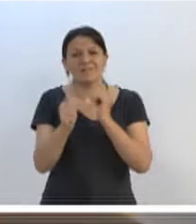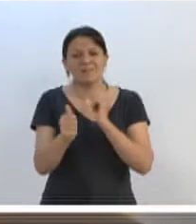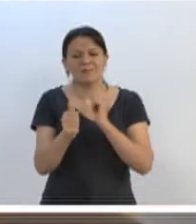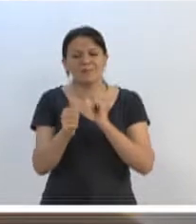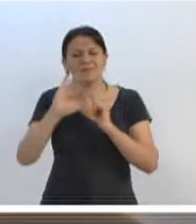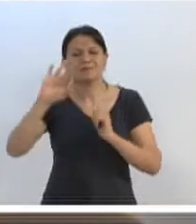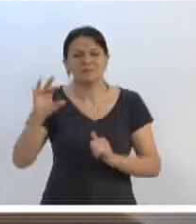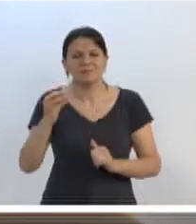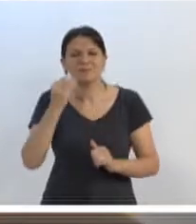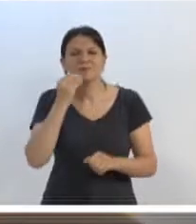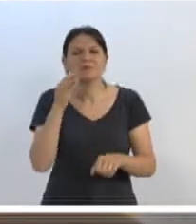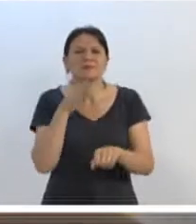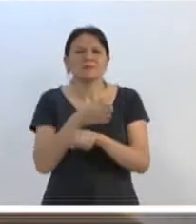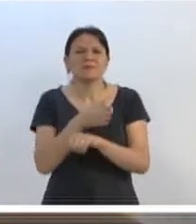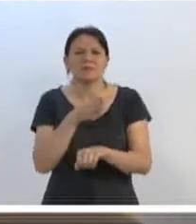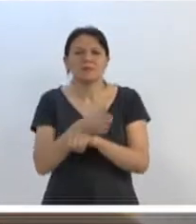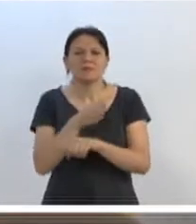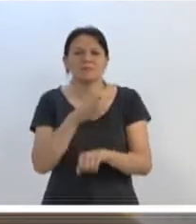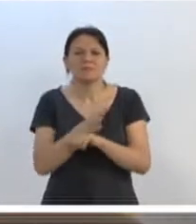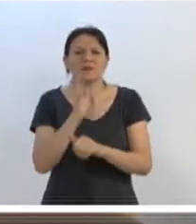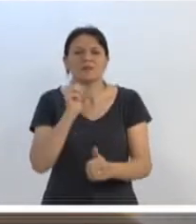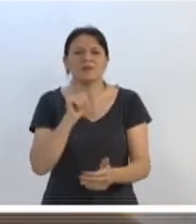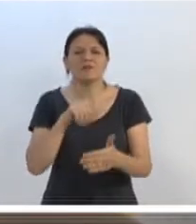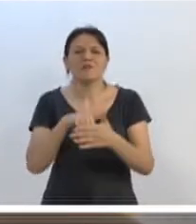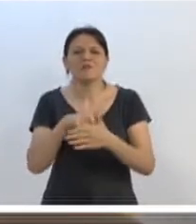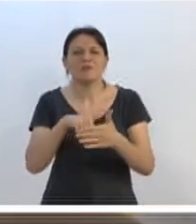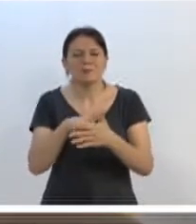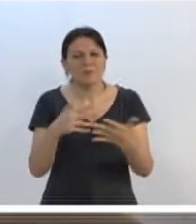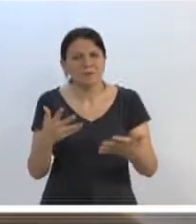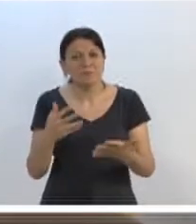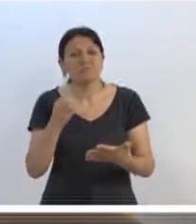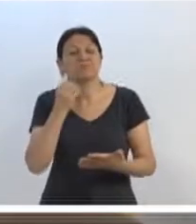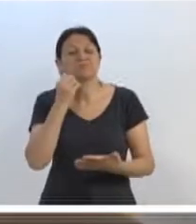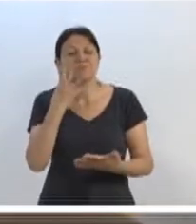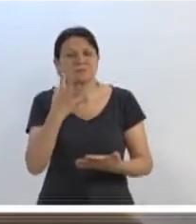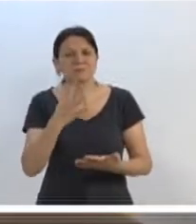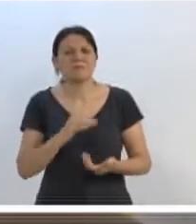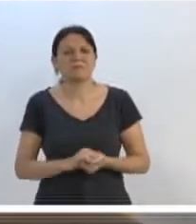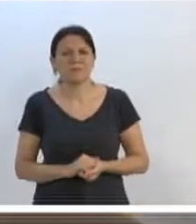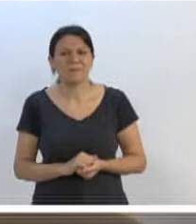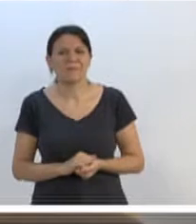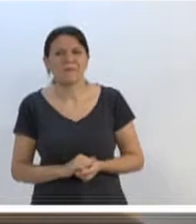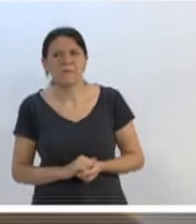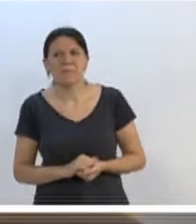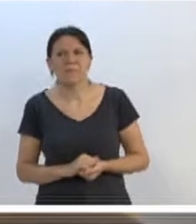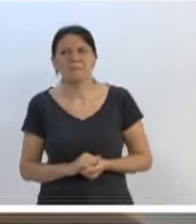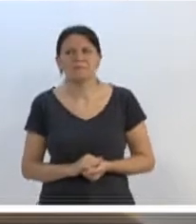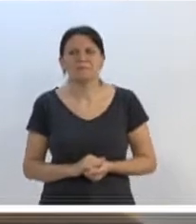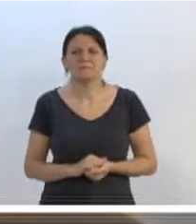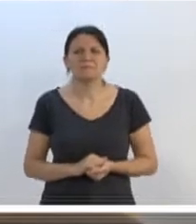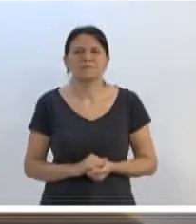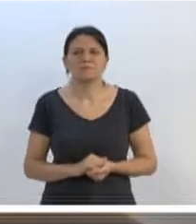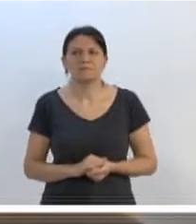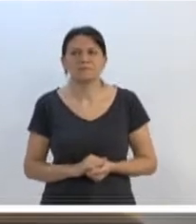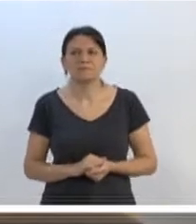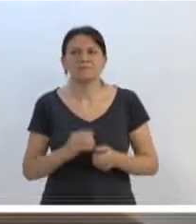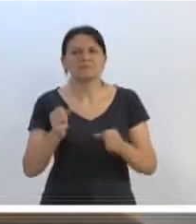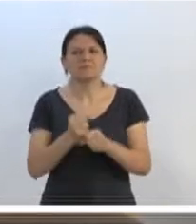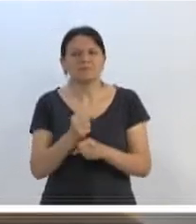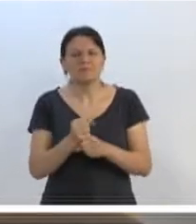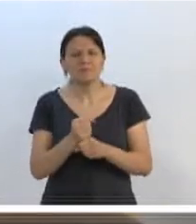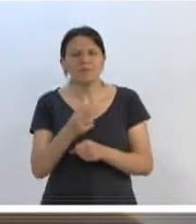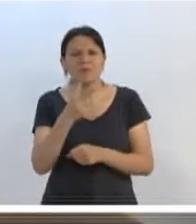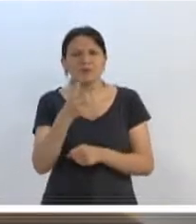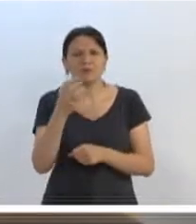poder participar no futebol. E isso é muito bom. Desde o ano 2000, eu acredito que até